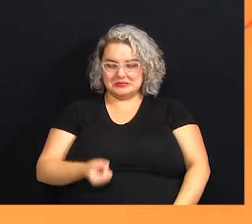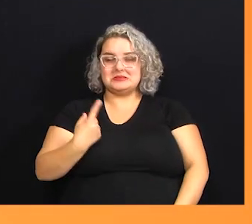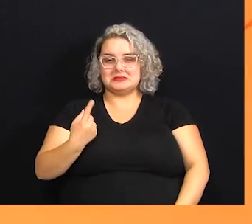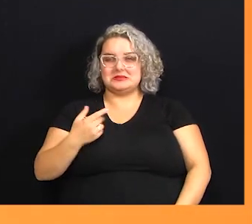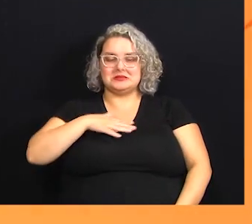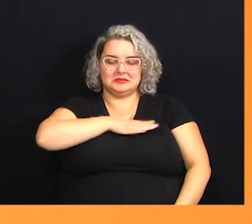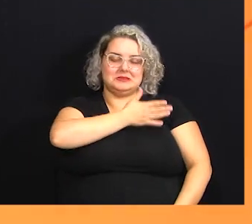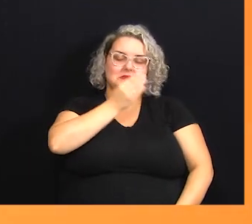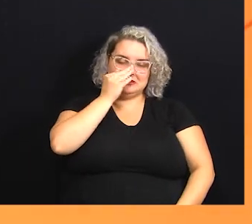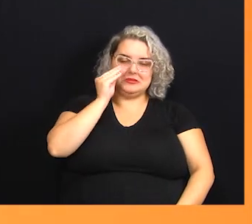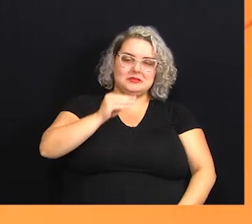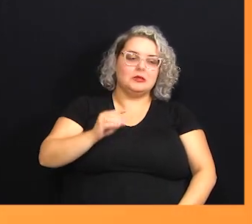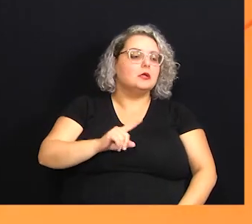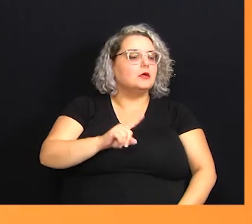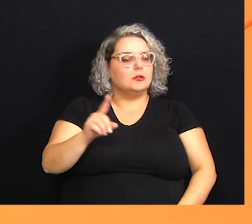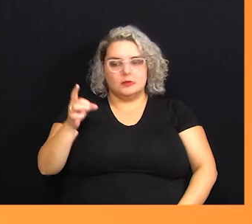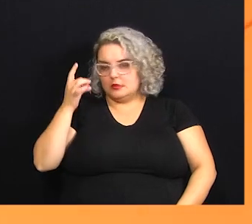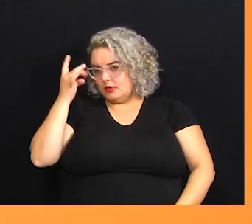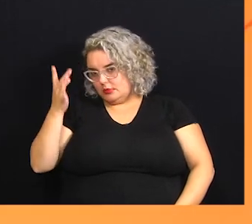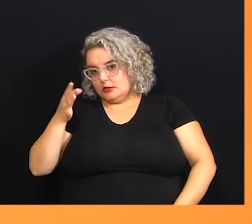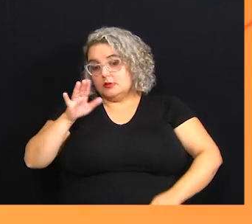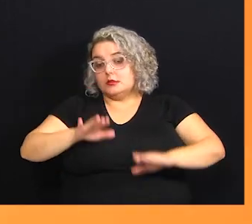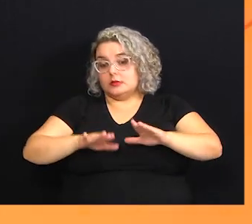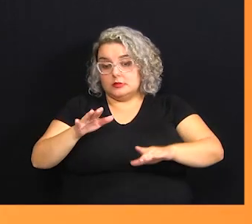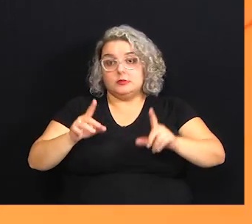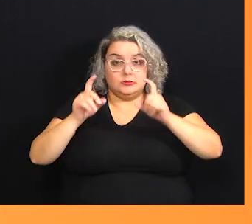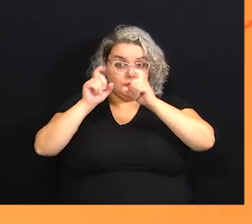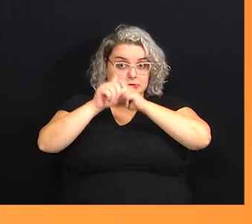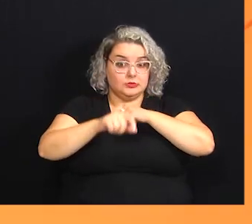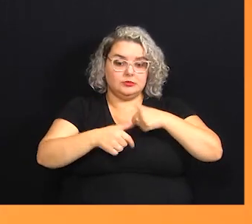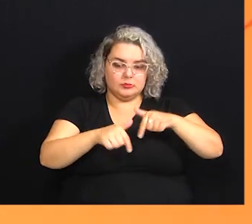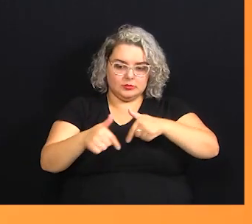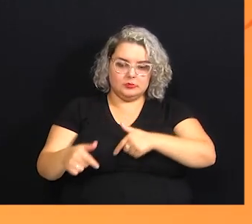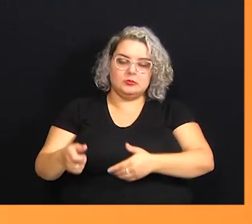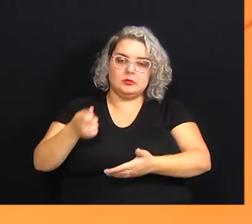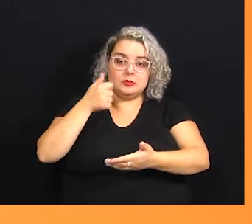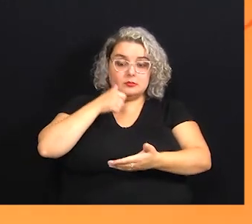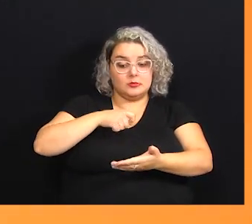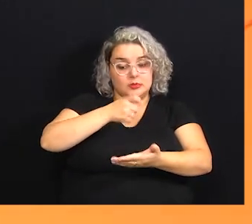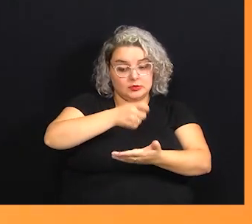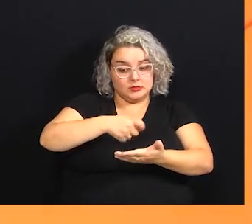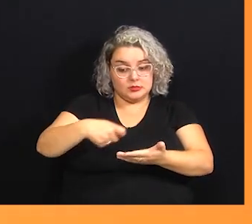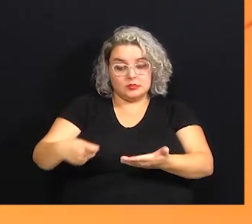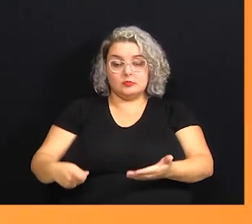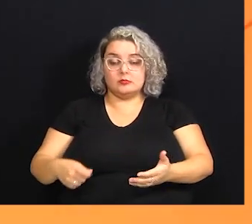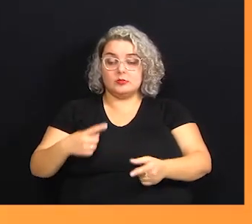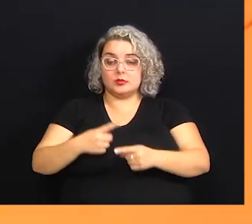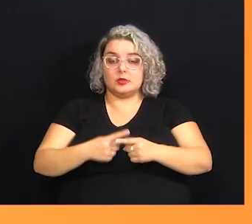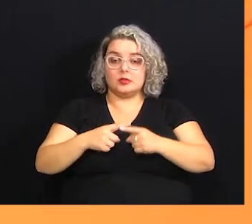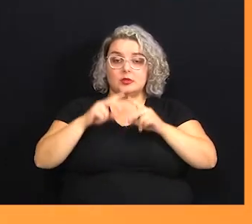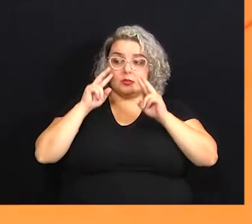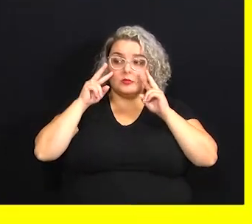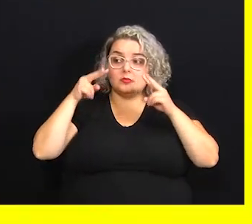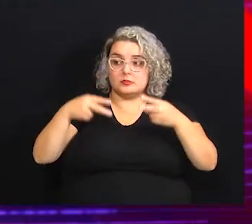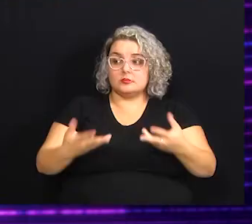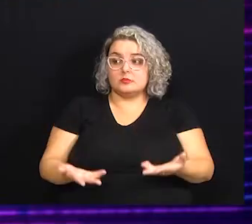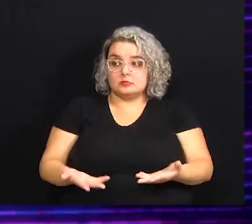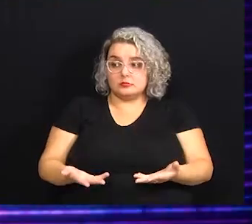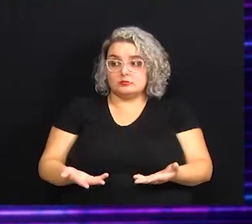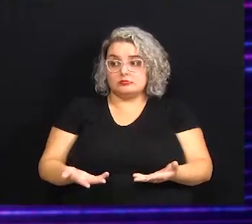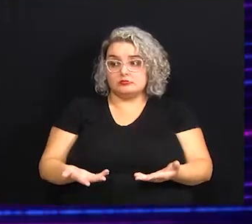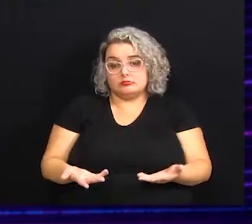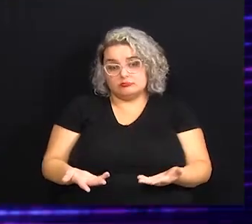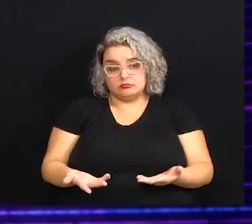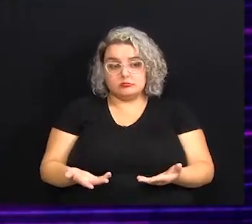preconceito. Lógico que eu sei que isso não vai ser fácil, isso talvez até dificulte o meu trabalho como escritora, porque muitas vezes as pessoas olham para isso